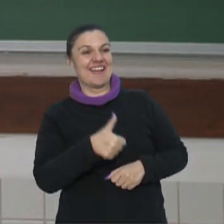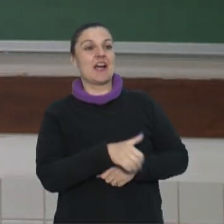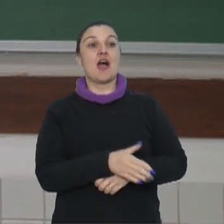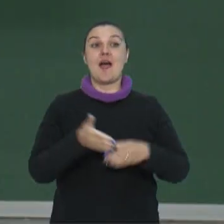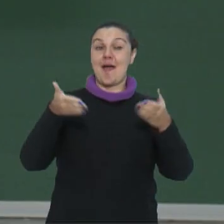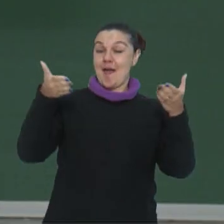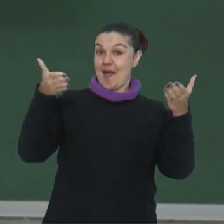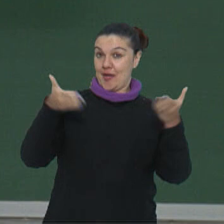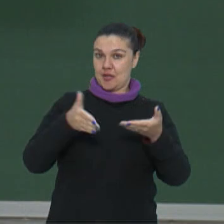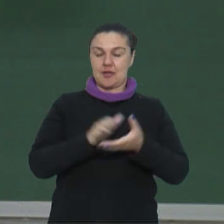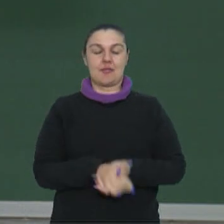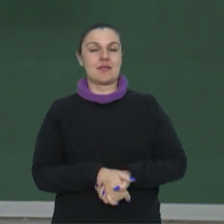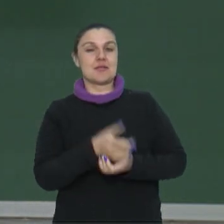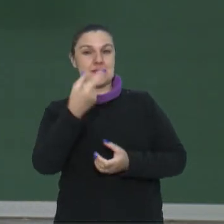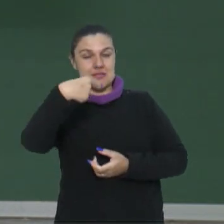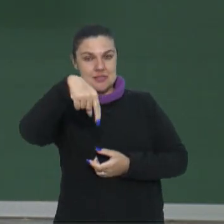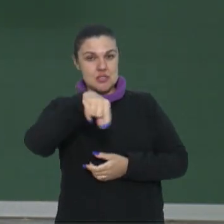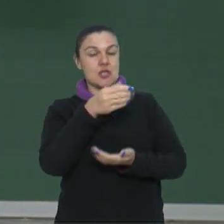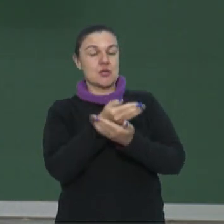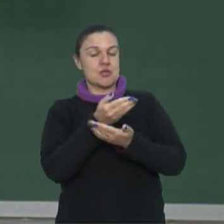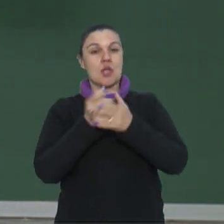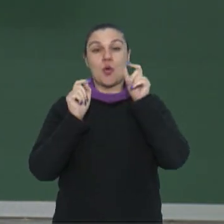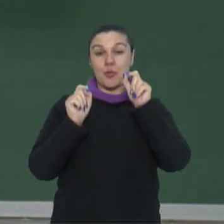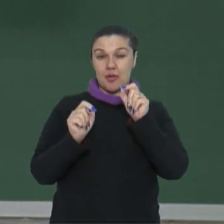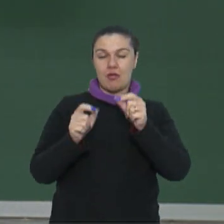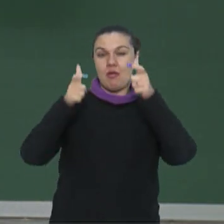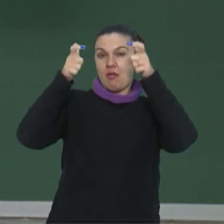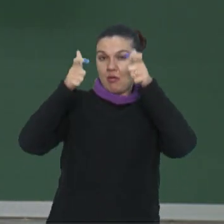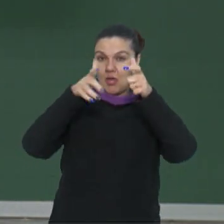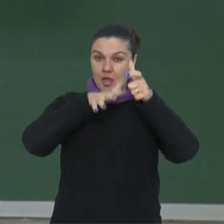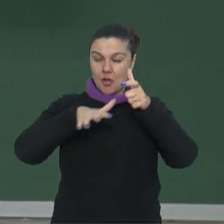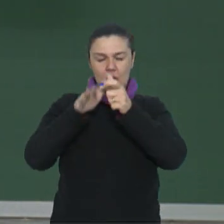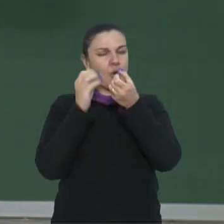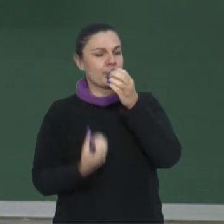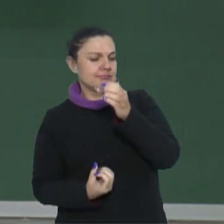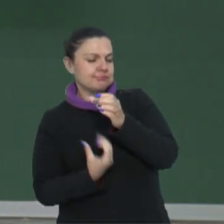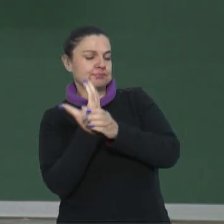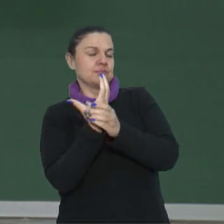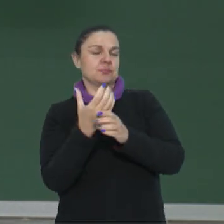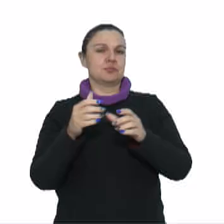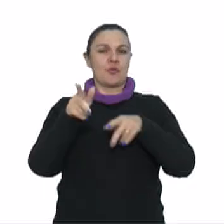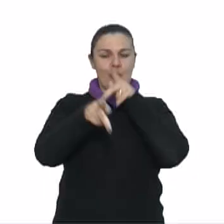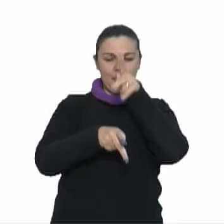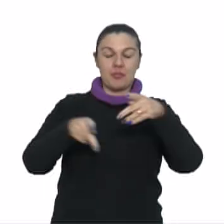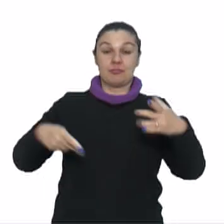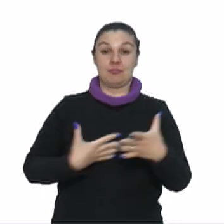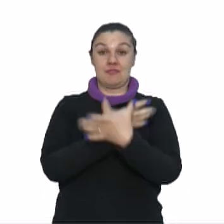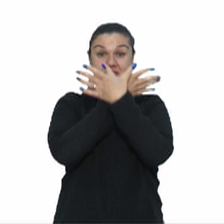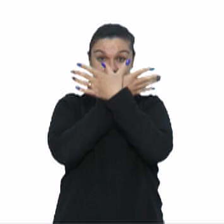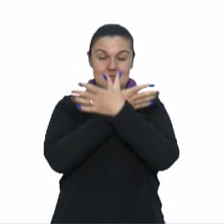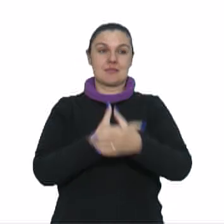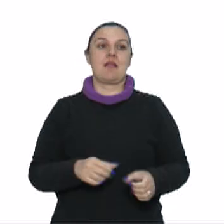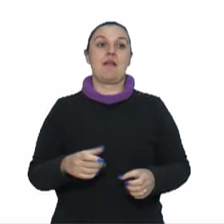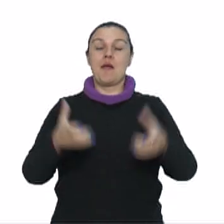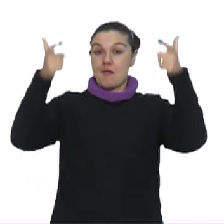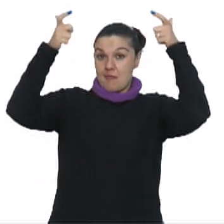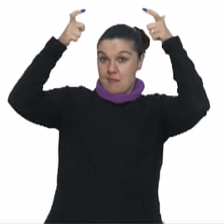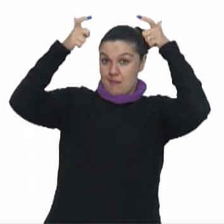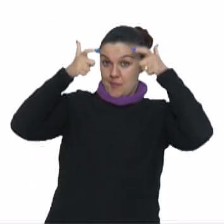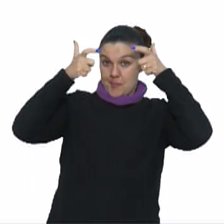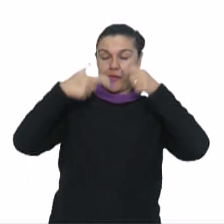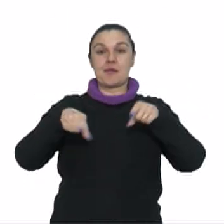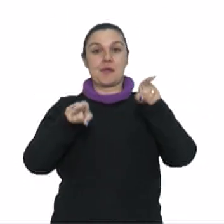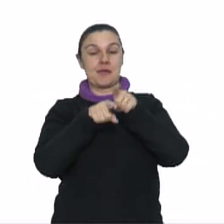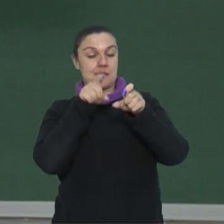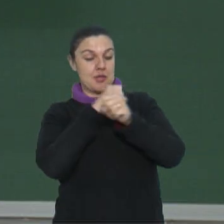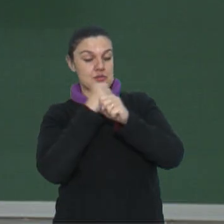Hoje vocês vão estudar localização, vamos ter essa noção de origem também da civilização asteca, império e fechamos com a sociedade. Vai ter